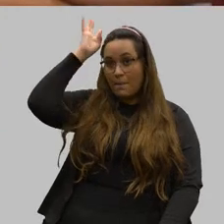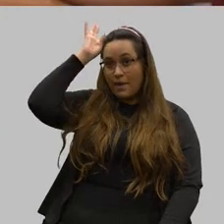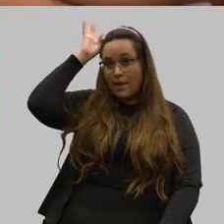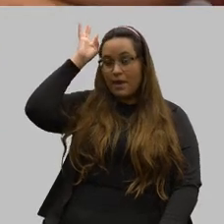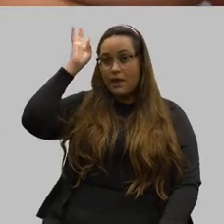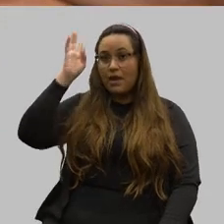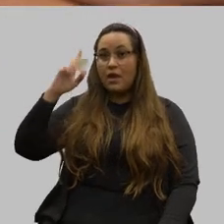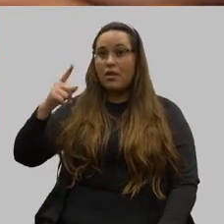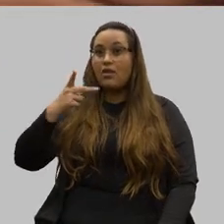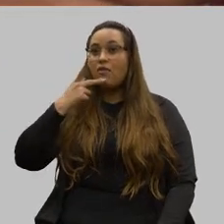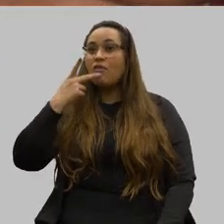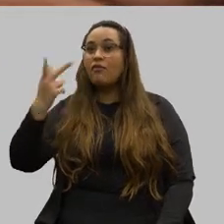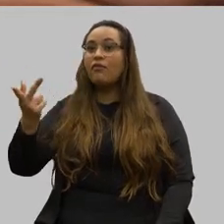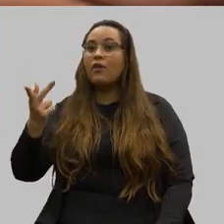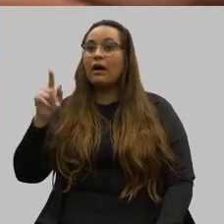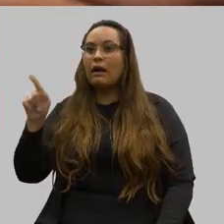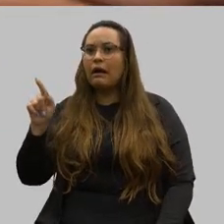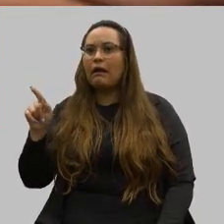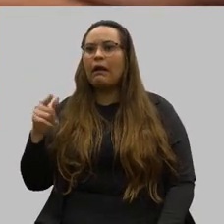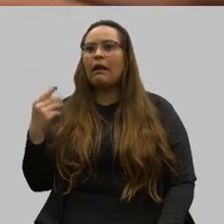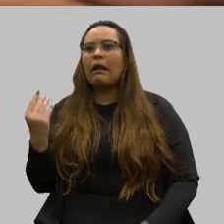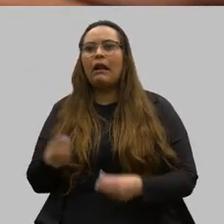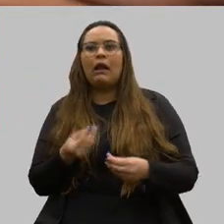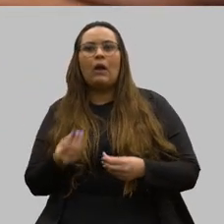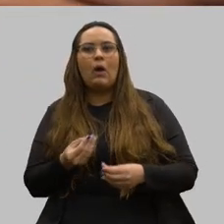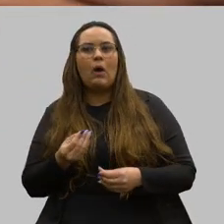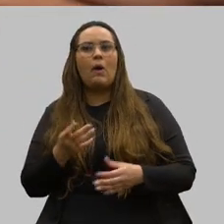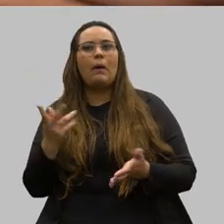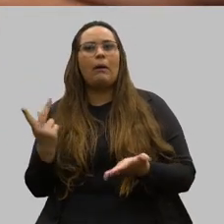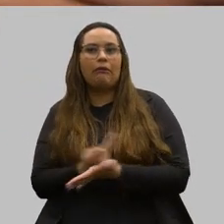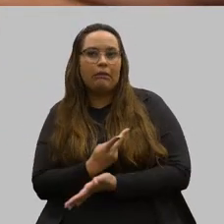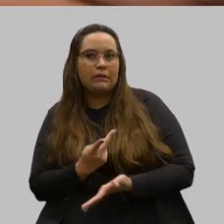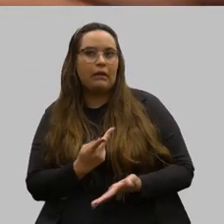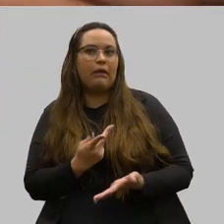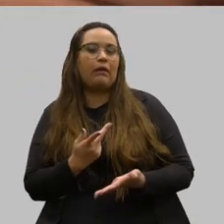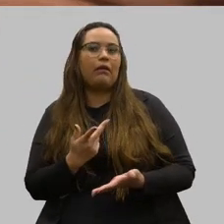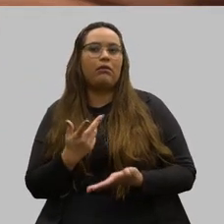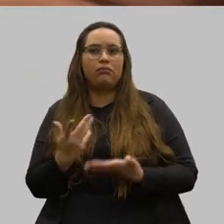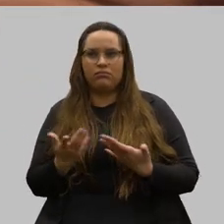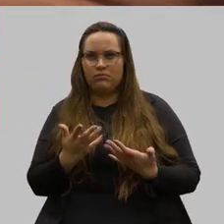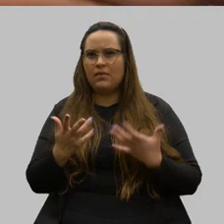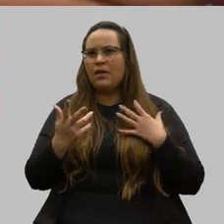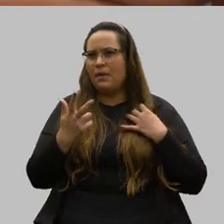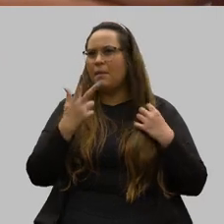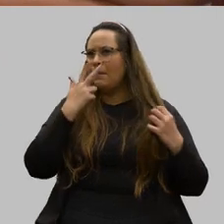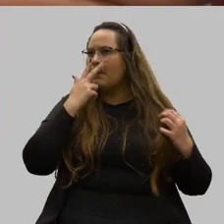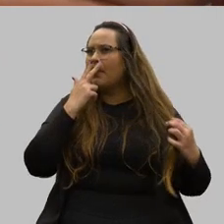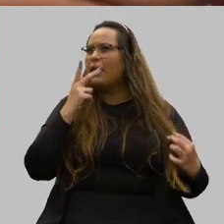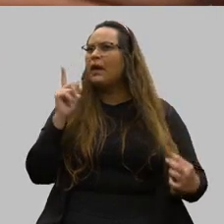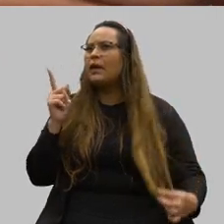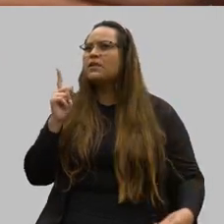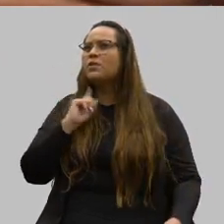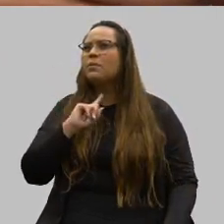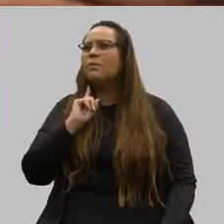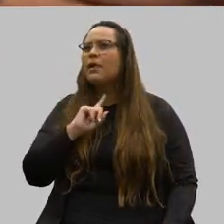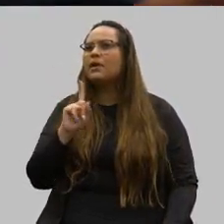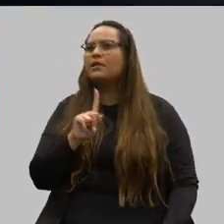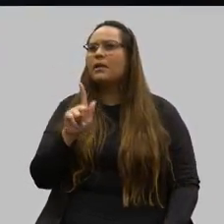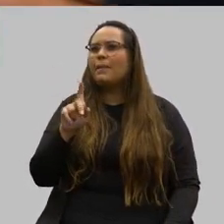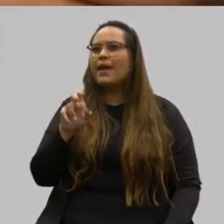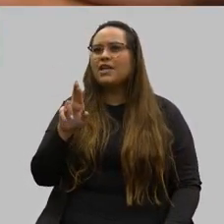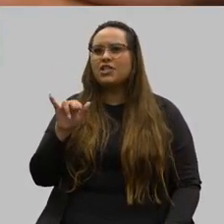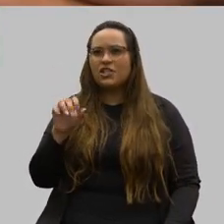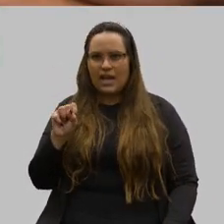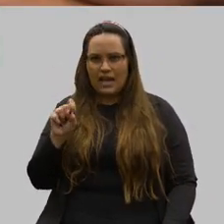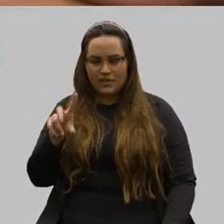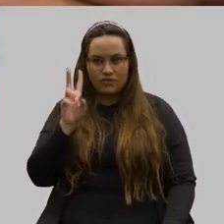atestando aquela situação dos prédios ali Acho que é o Minas e os Gerais o senhor lembra a data que esse laudo foi